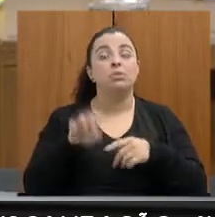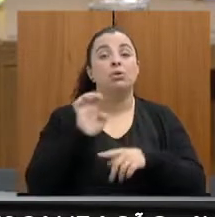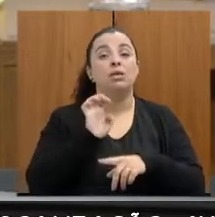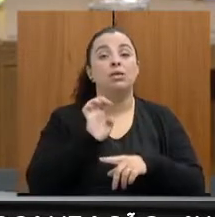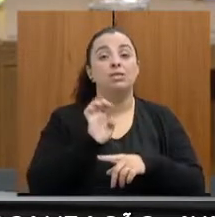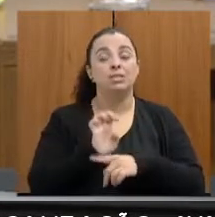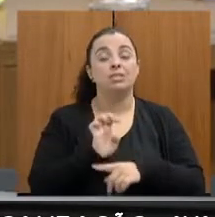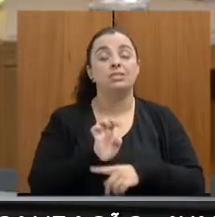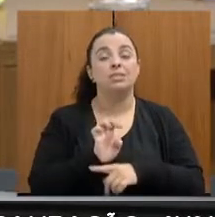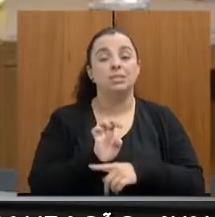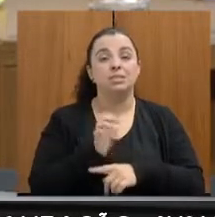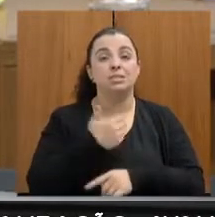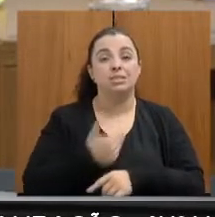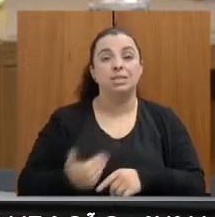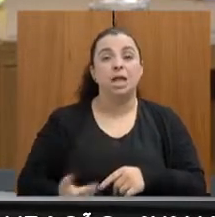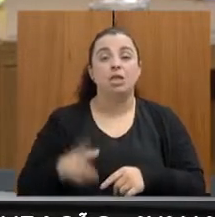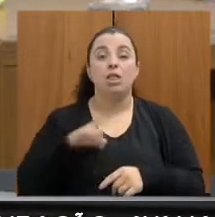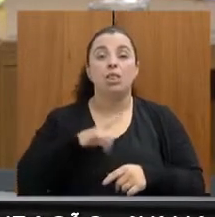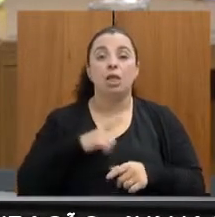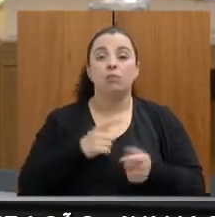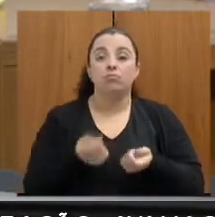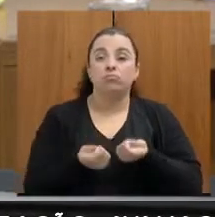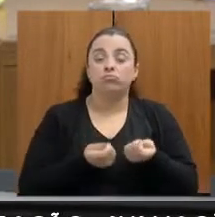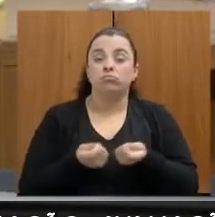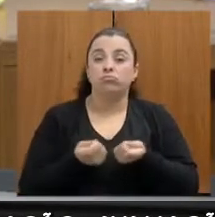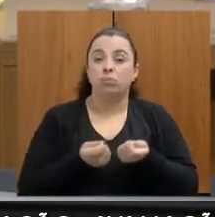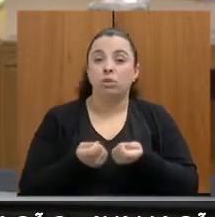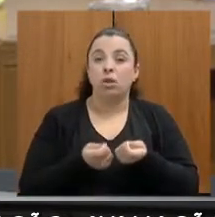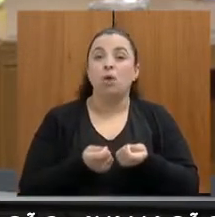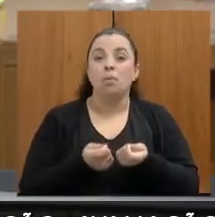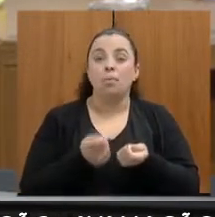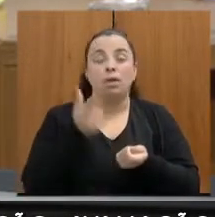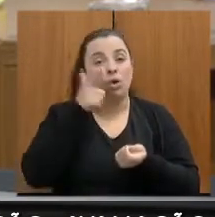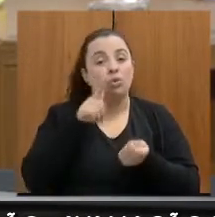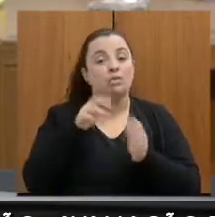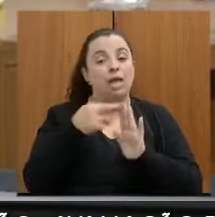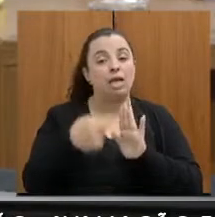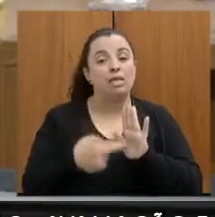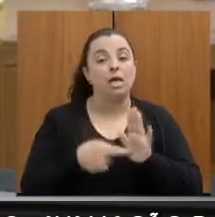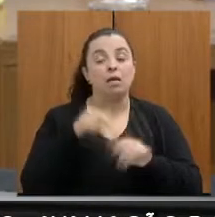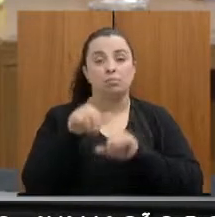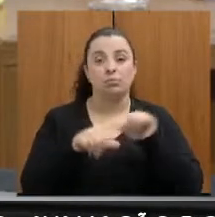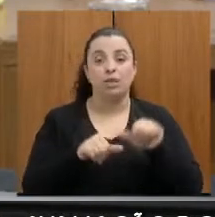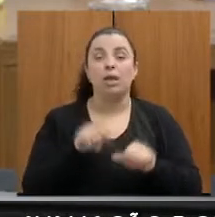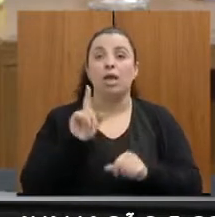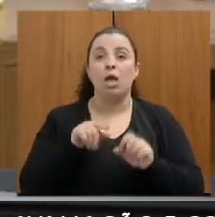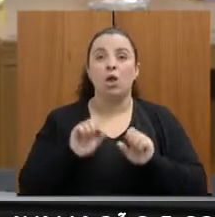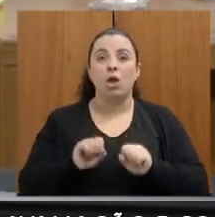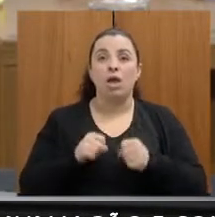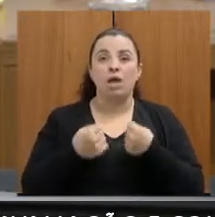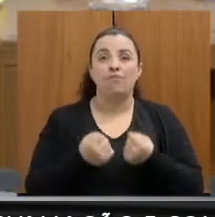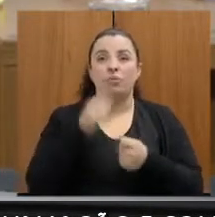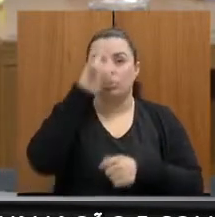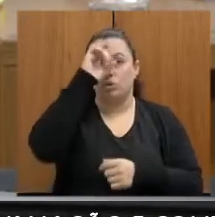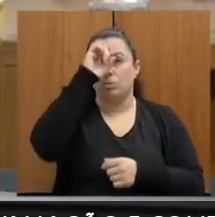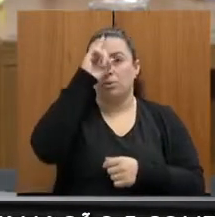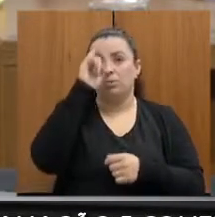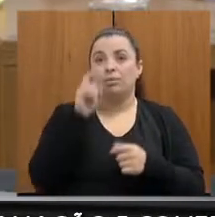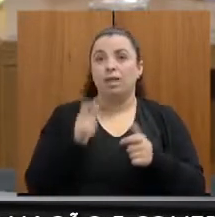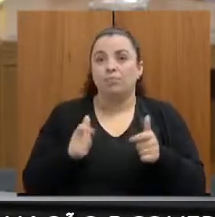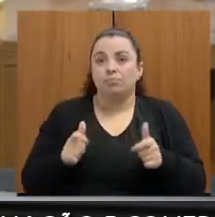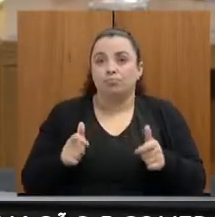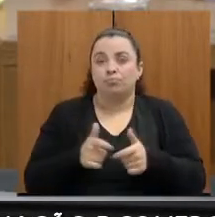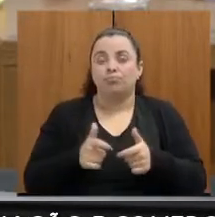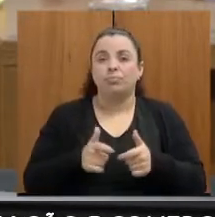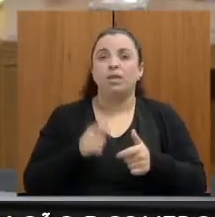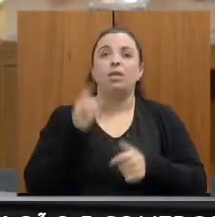para que a gente tenha essa modificação Então são esses dois pontos um reforço aos hospitais de pequeno porte em